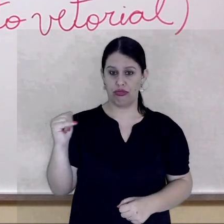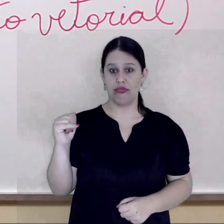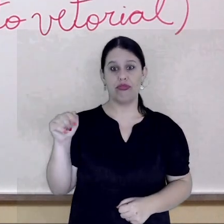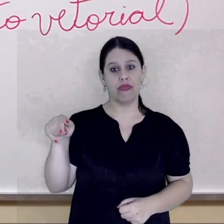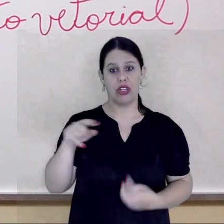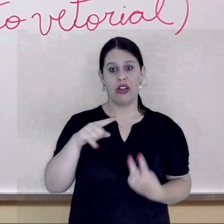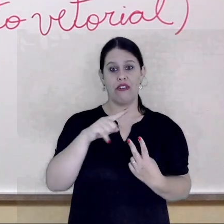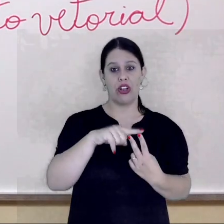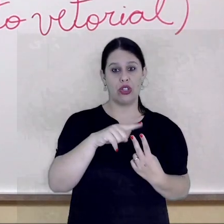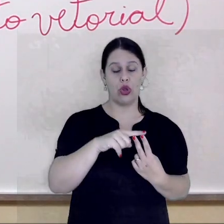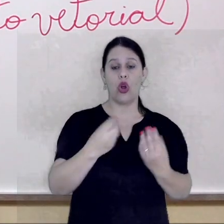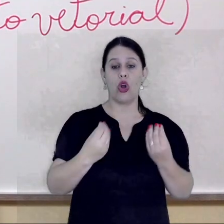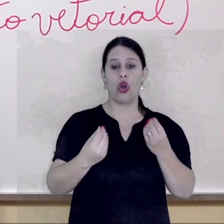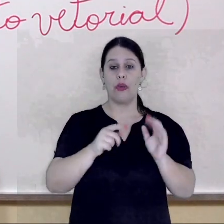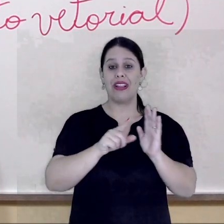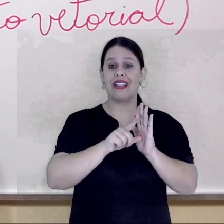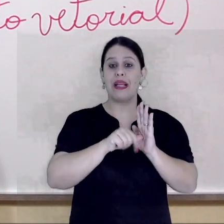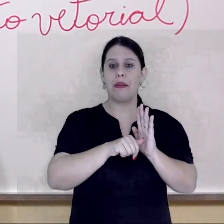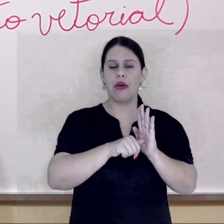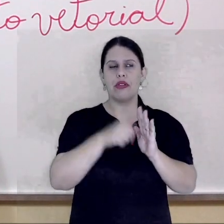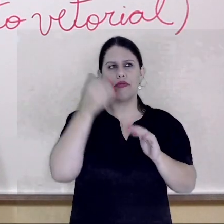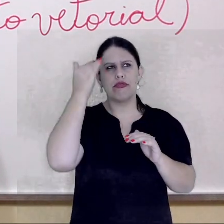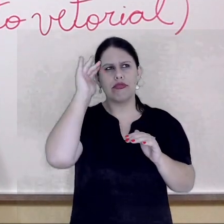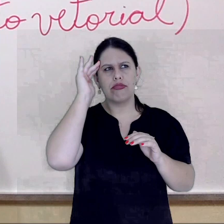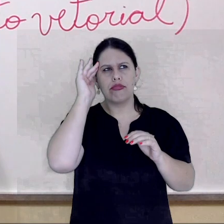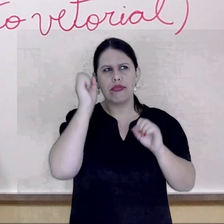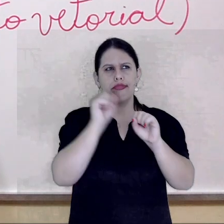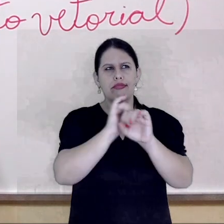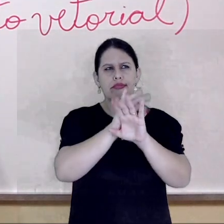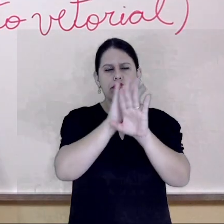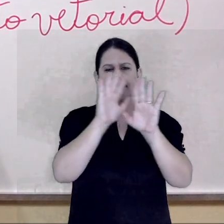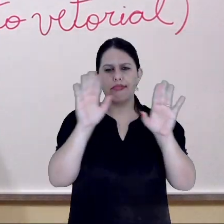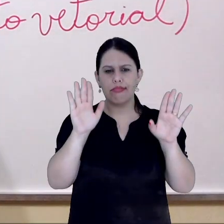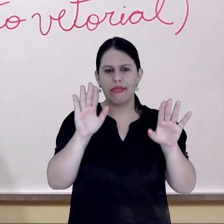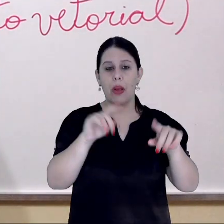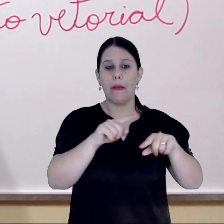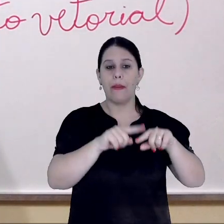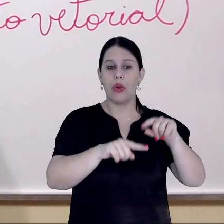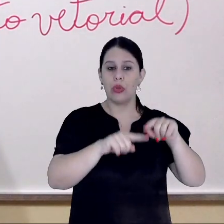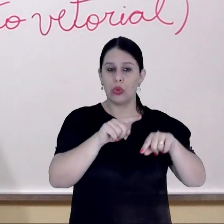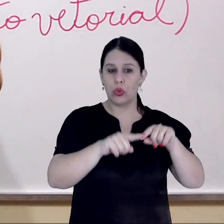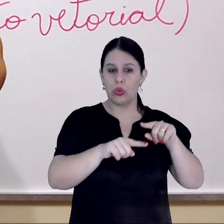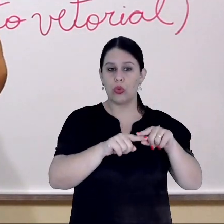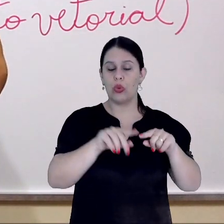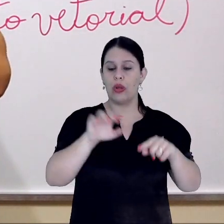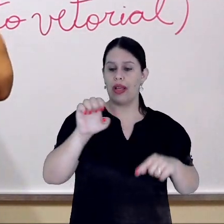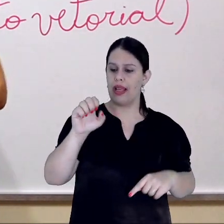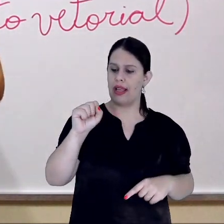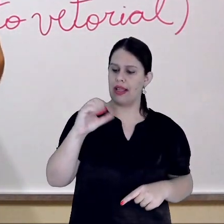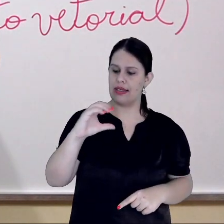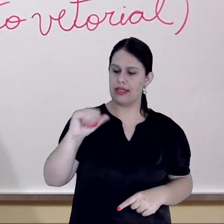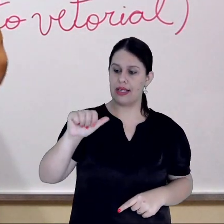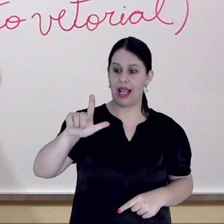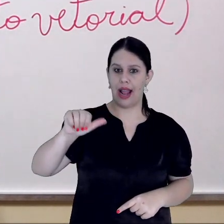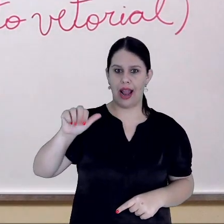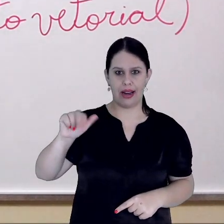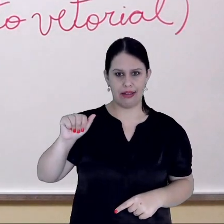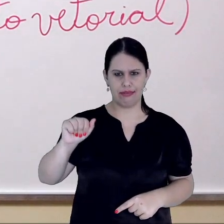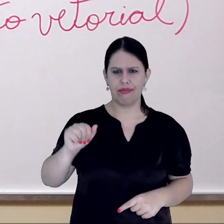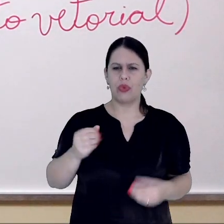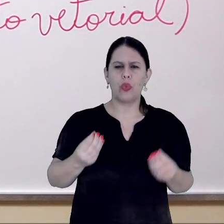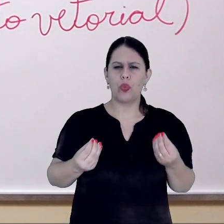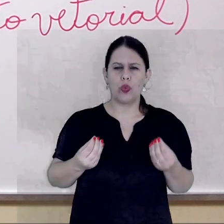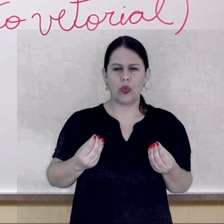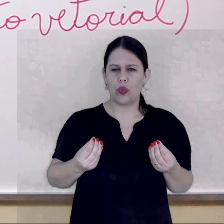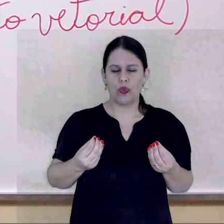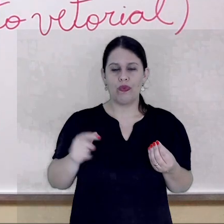vetores depois que a gente entender produto por escalar. Legal? Então aguenta aí. O produto